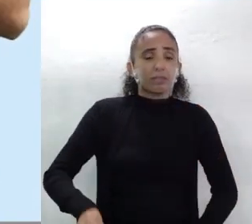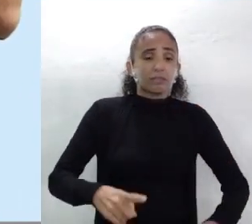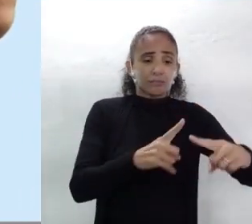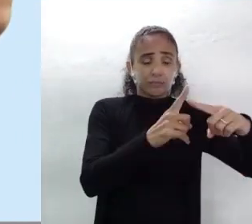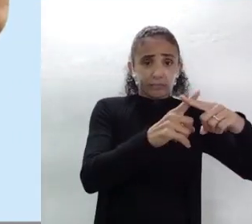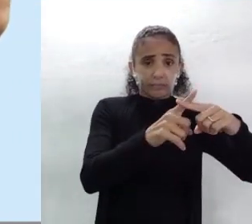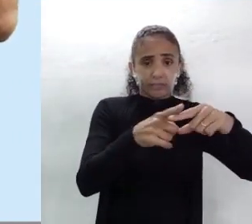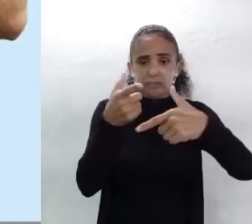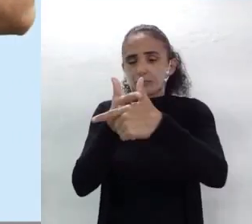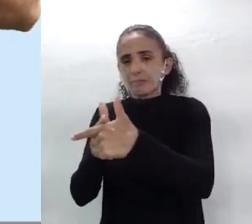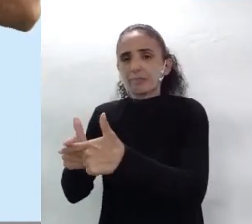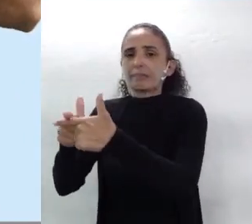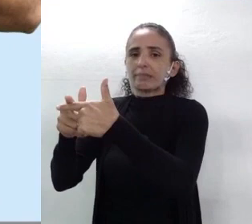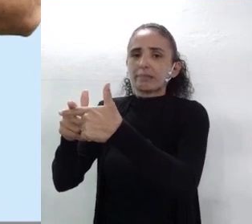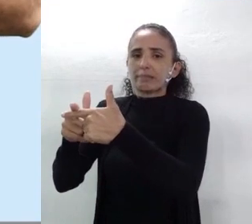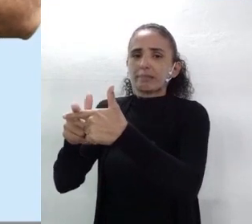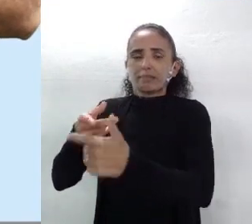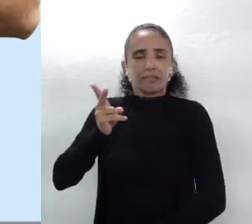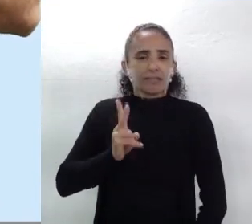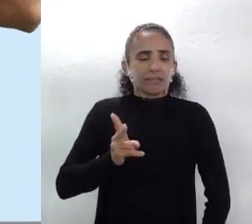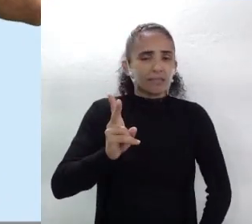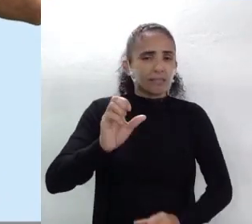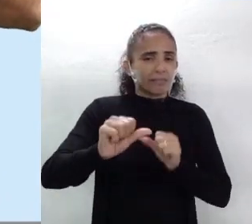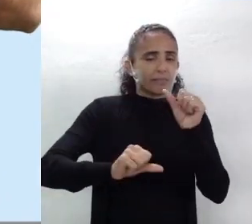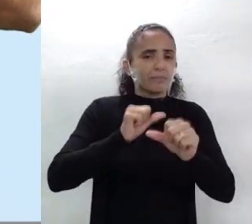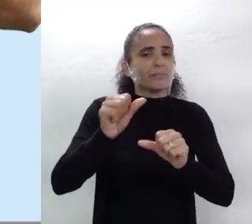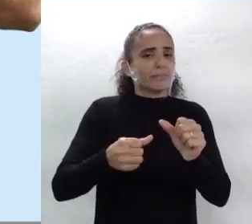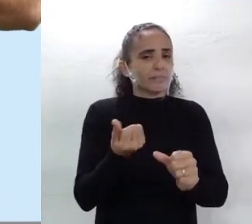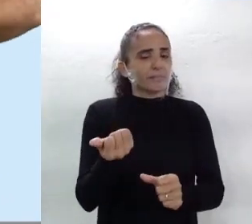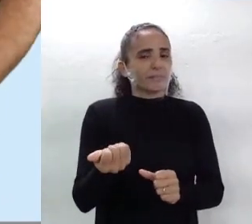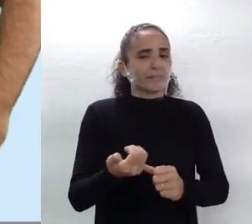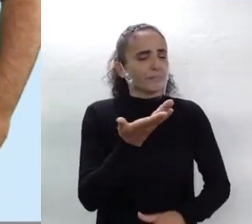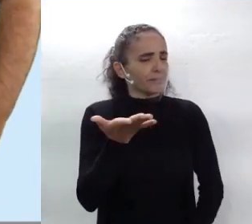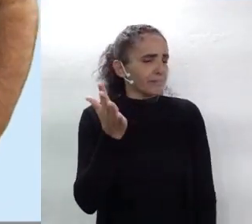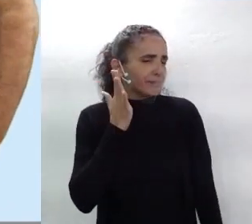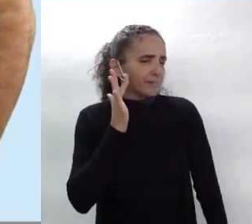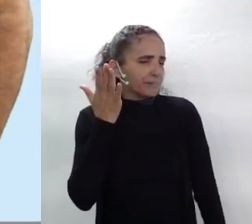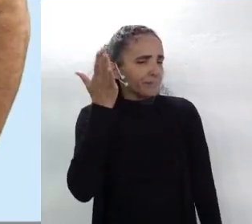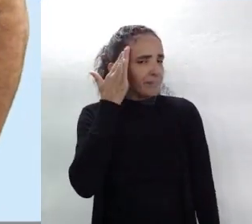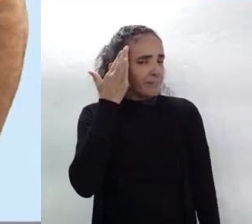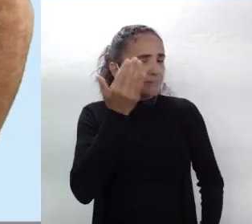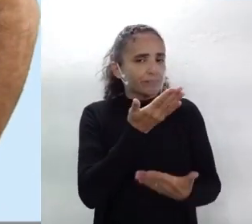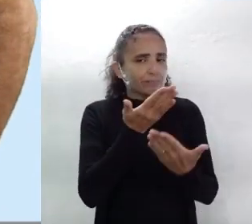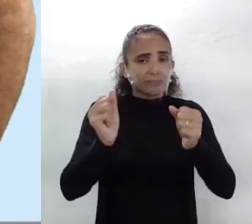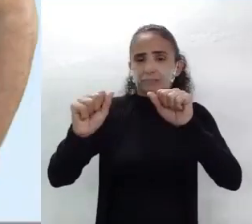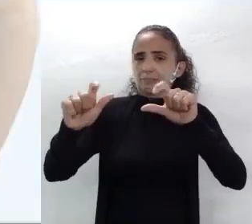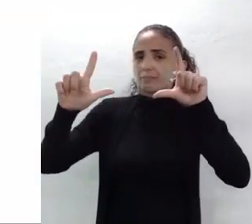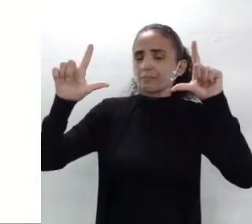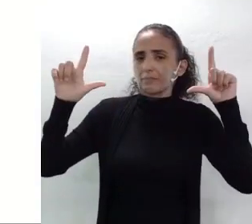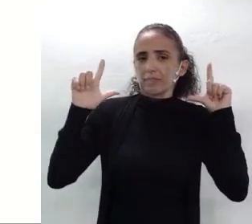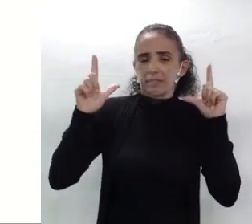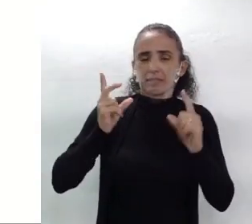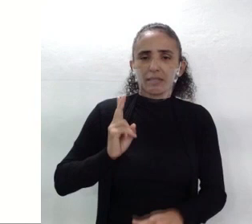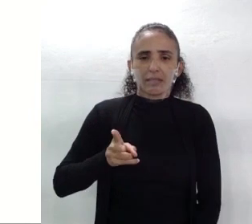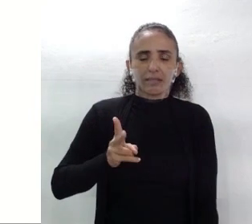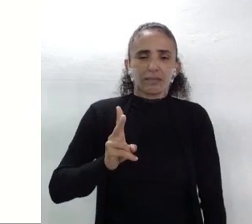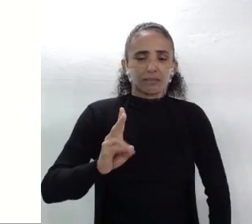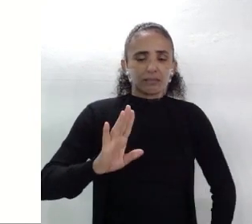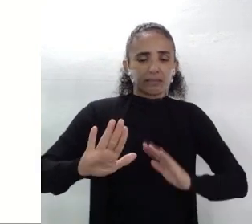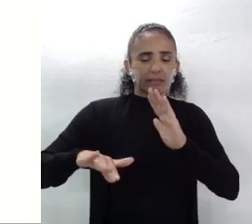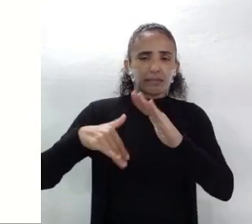dividir. Se for dividir, passa a vezes. Beleza? Então veja aí na tela de vocês a continuidade da